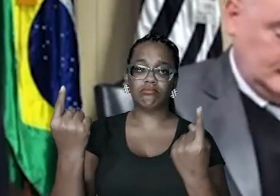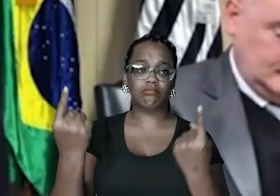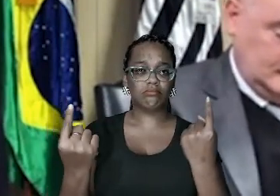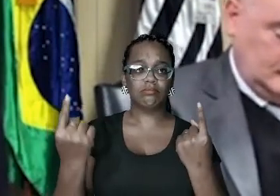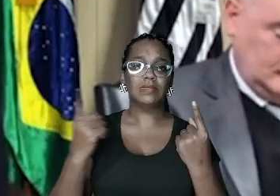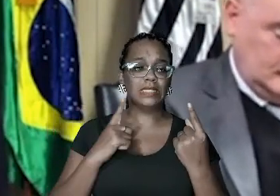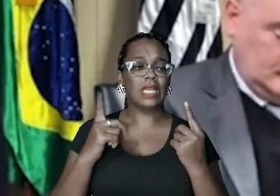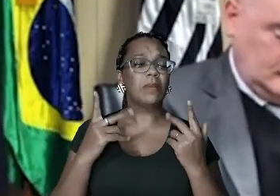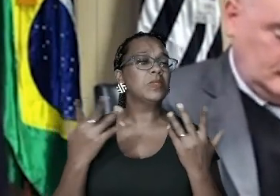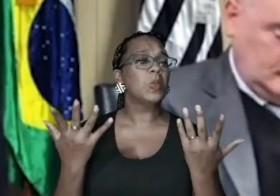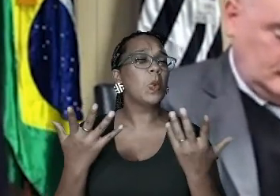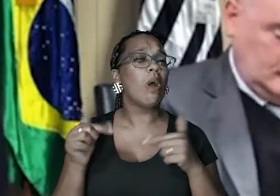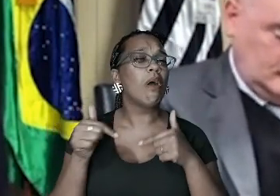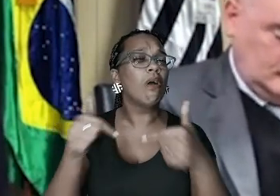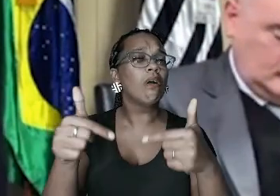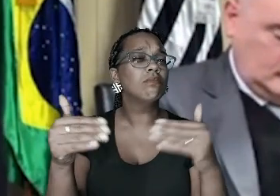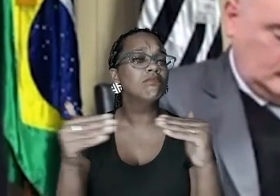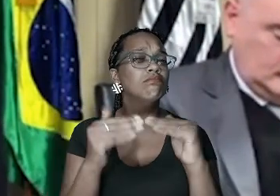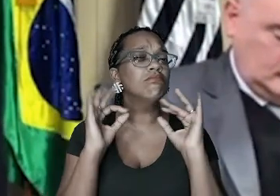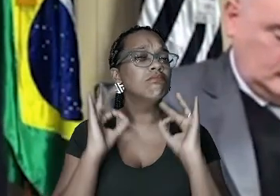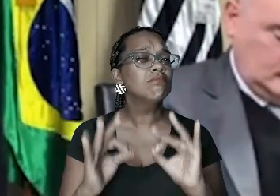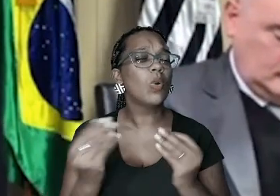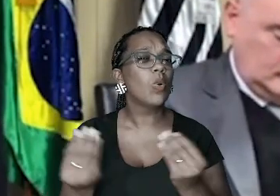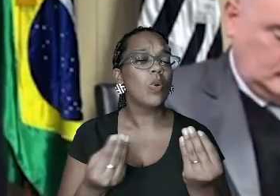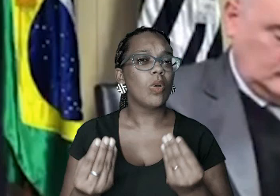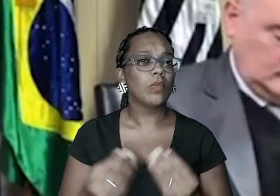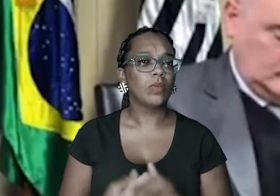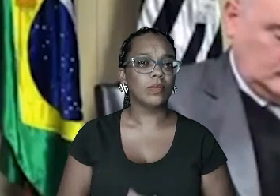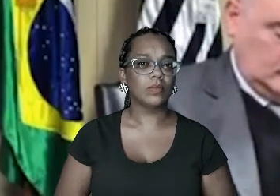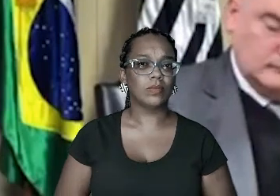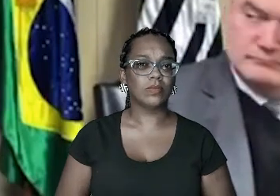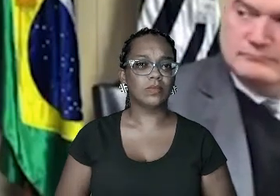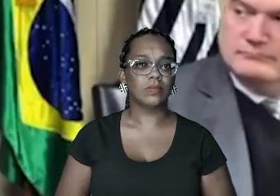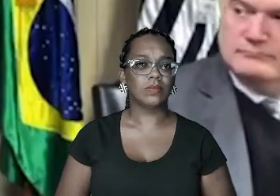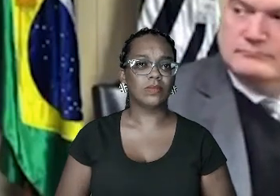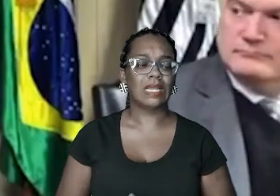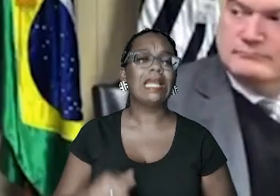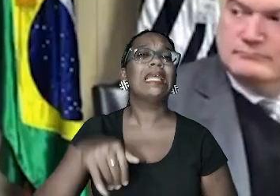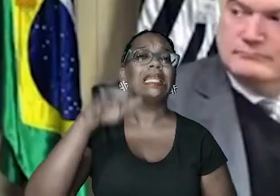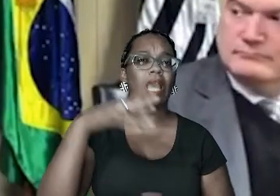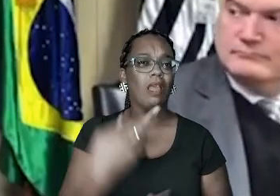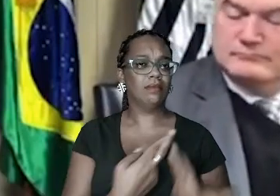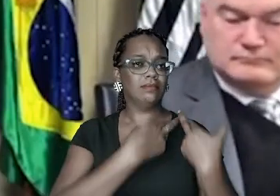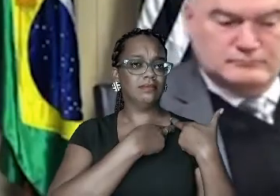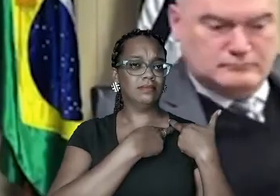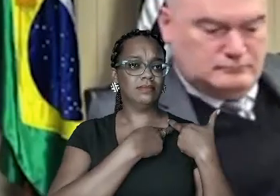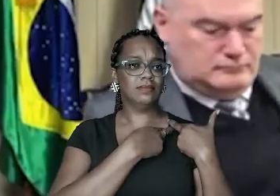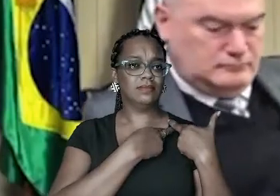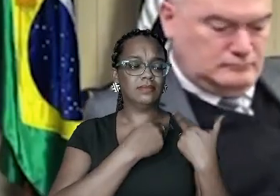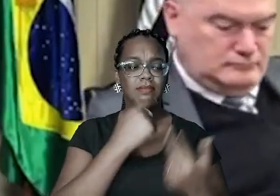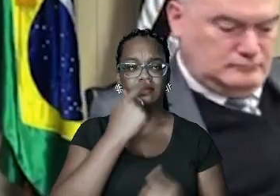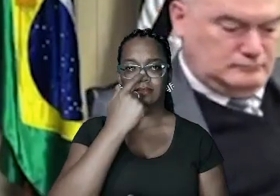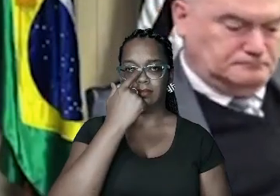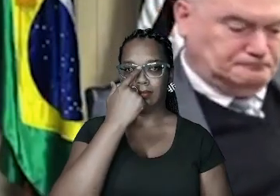evidentemente os elementos desses dois tipos estão presentes nesse tipo de conta mas como aplicar os adequadamente